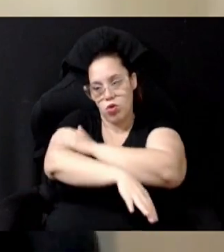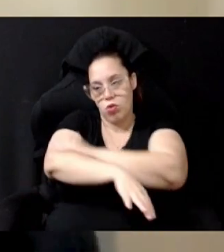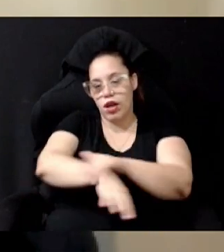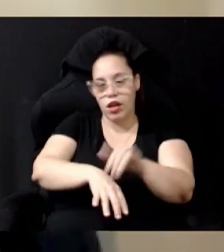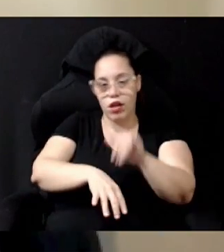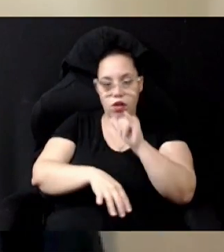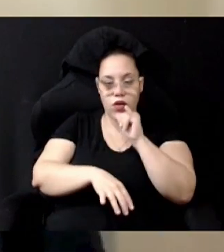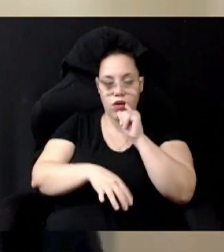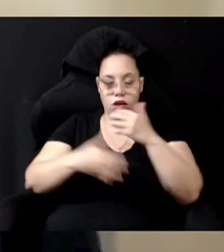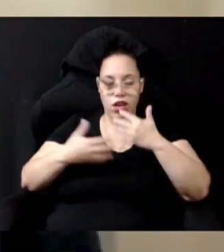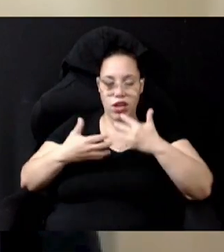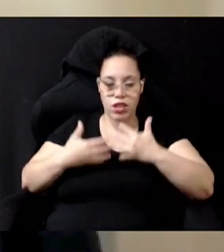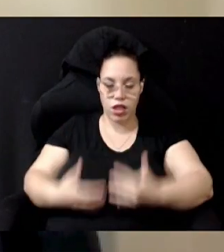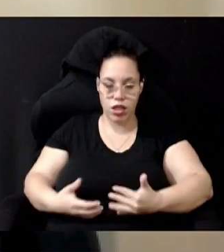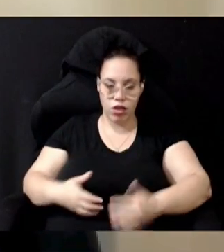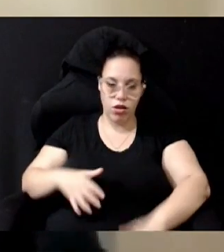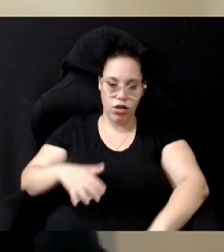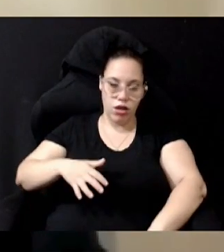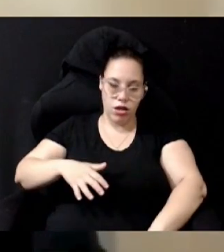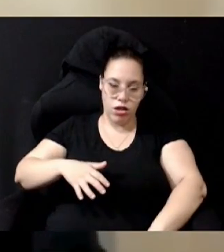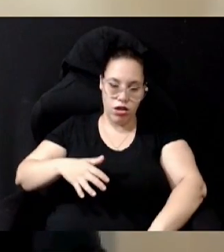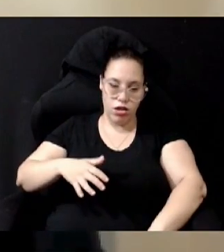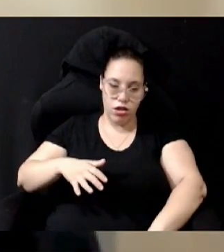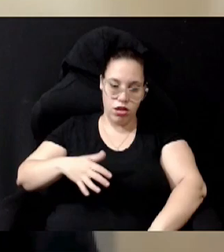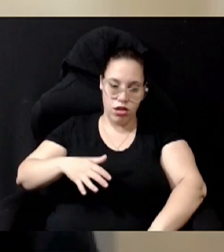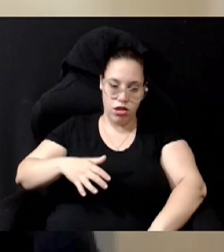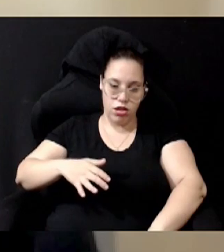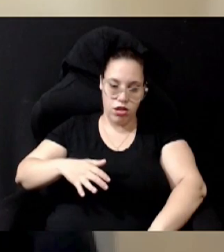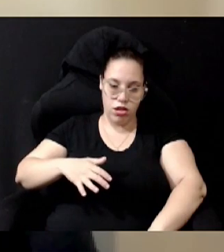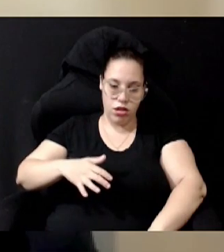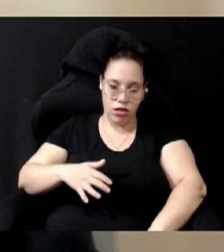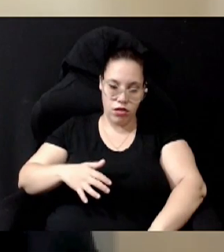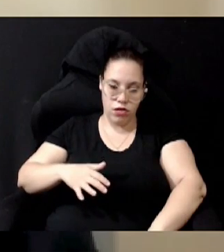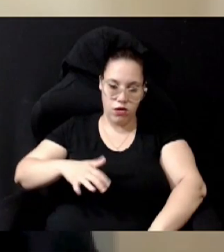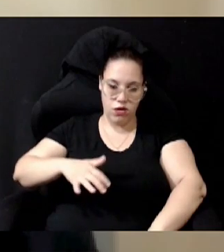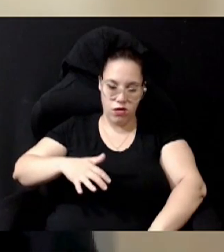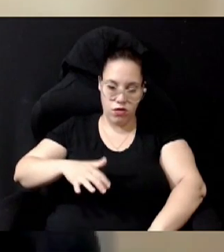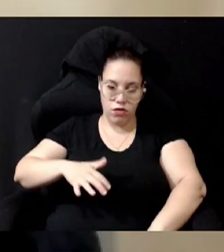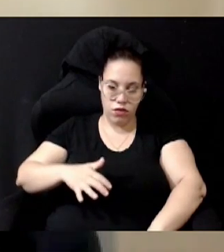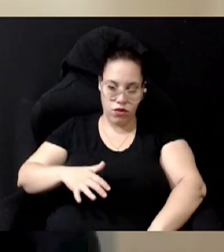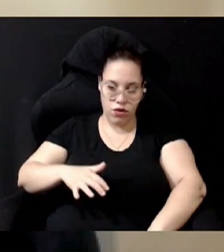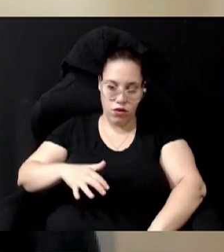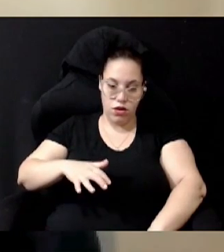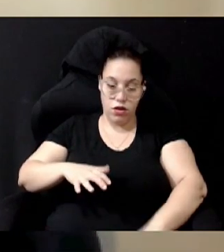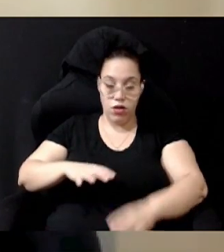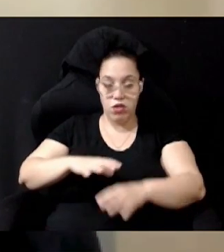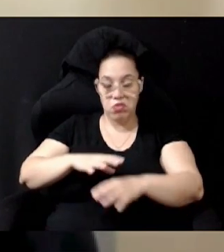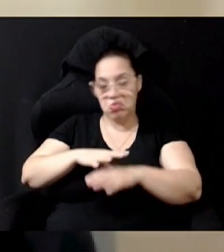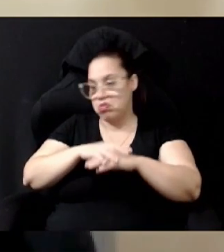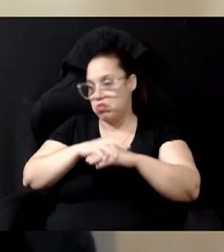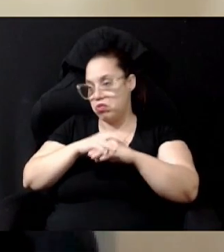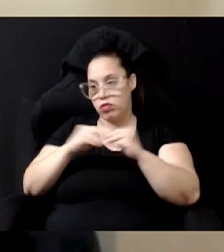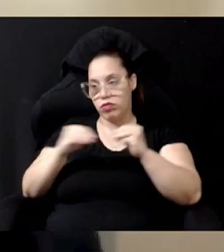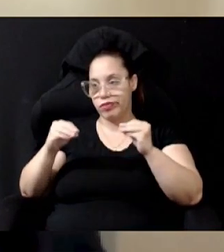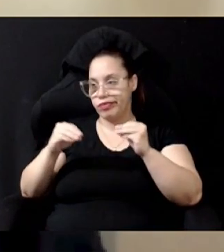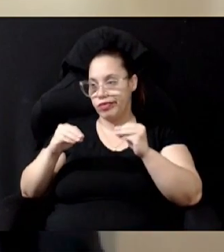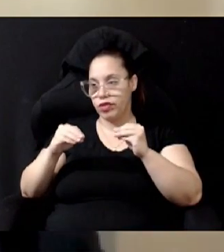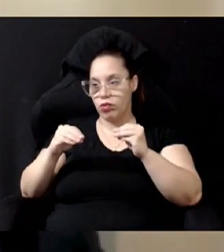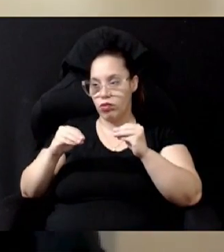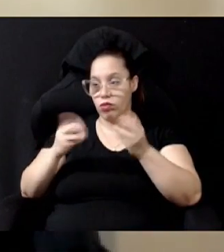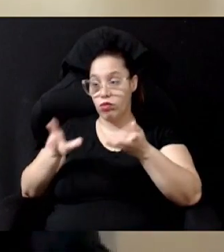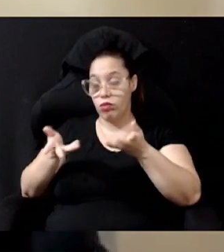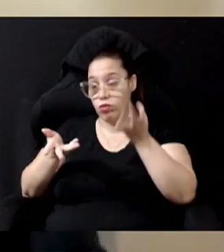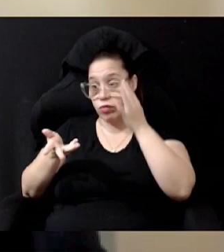descansado, que esse tremor atenua e às vezes desaparece quando faz o movimento.